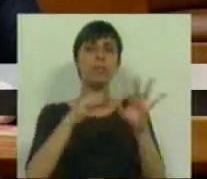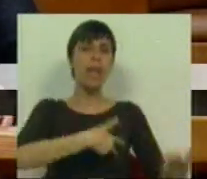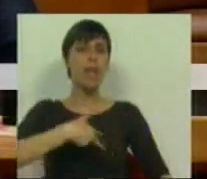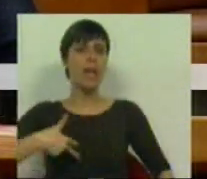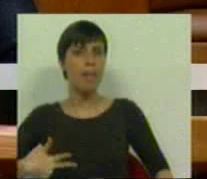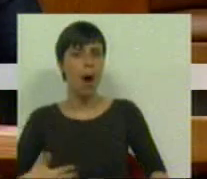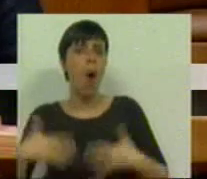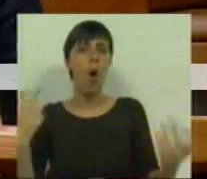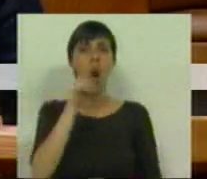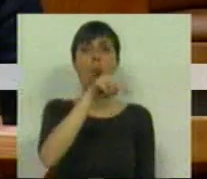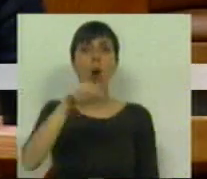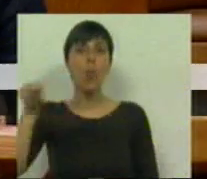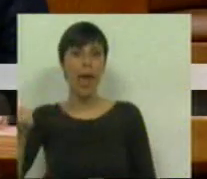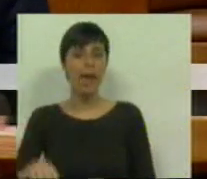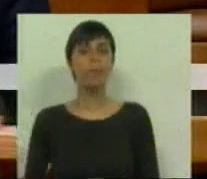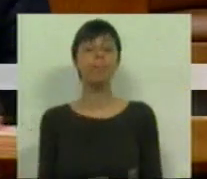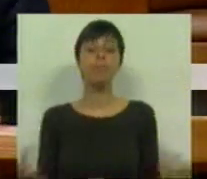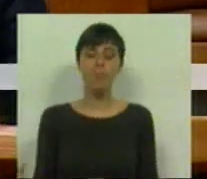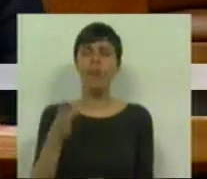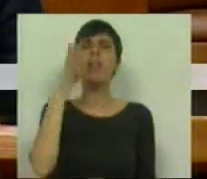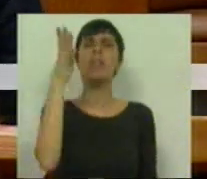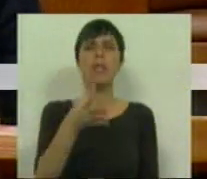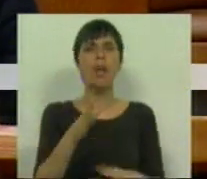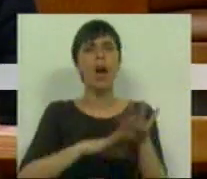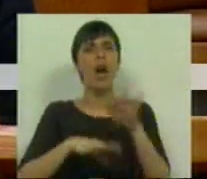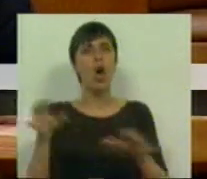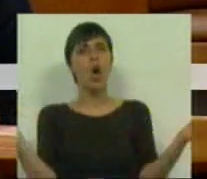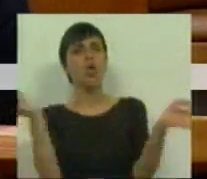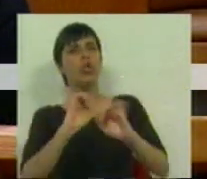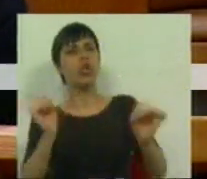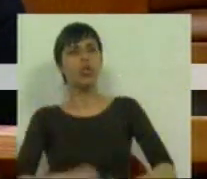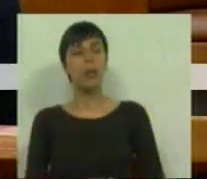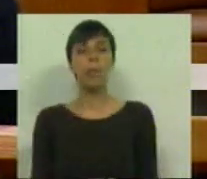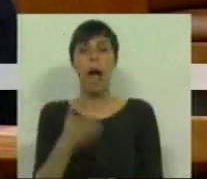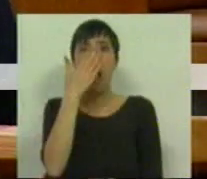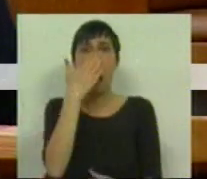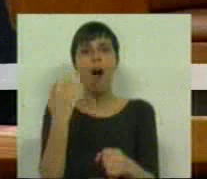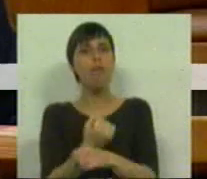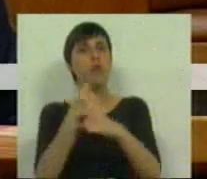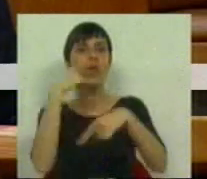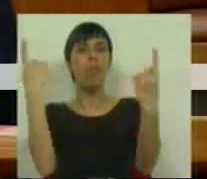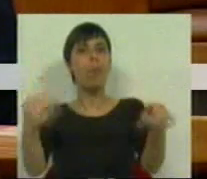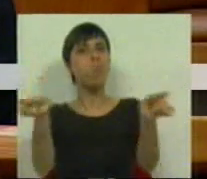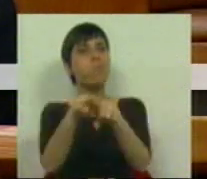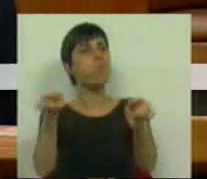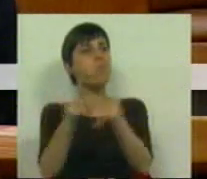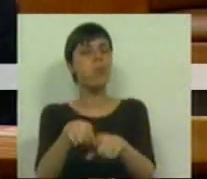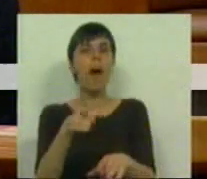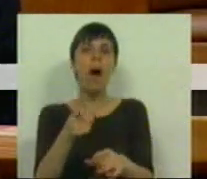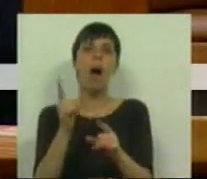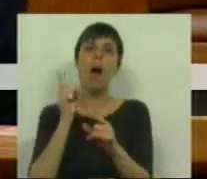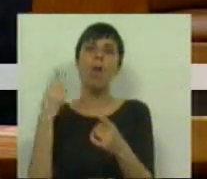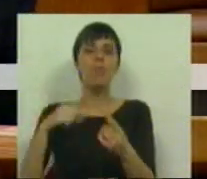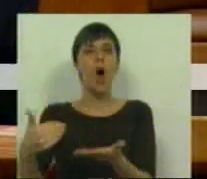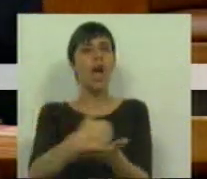Dinamarca ou a Noruega. Dizer que nada foi feito, como se a função pública fosse um servidor